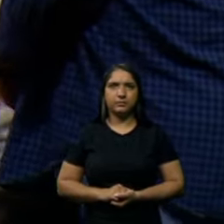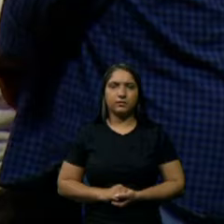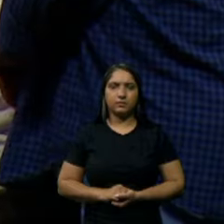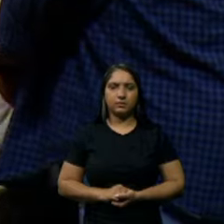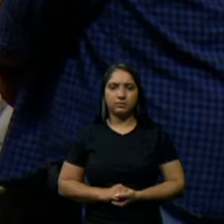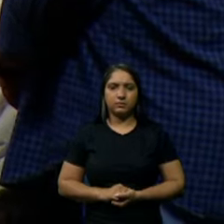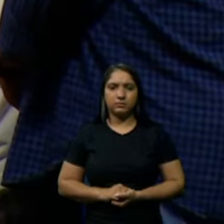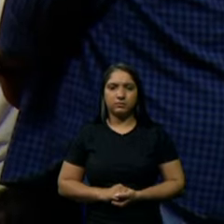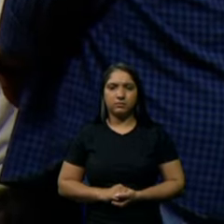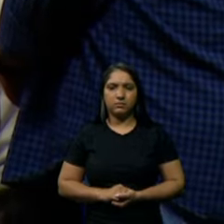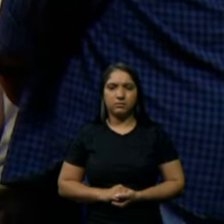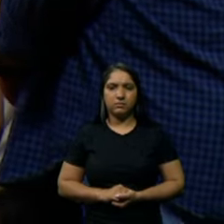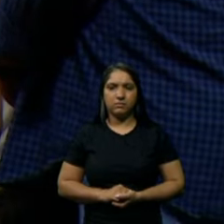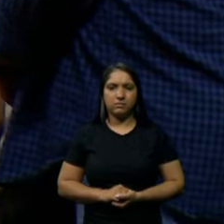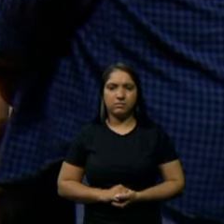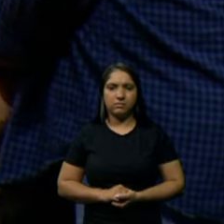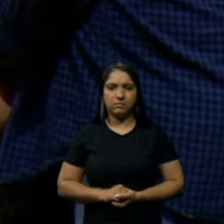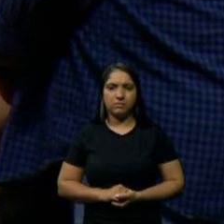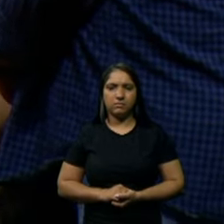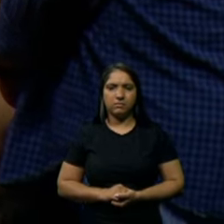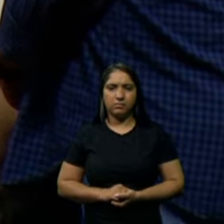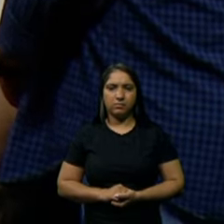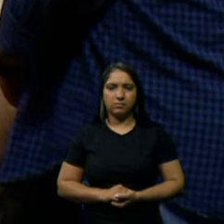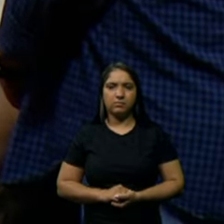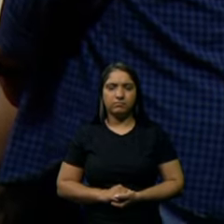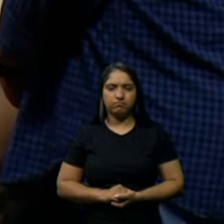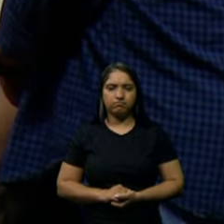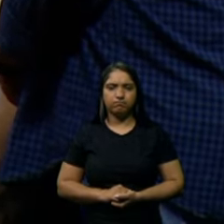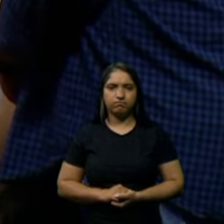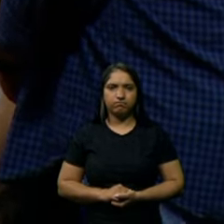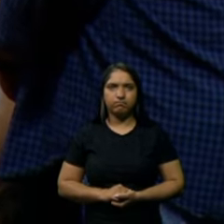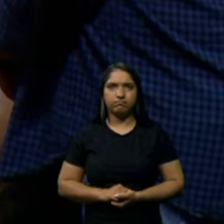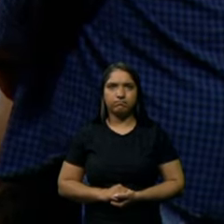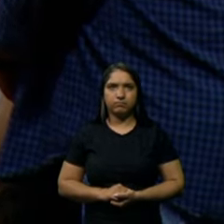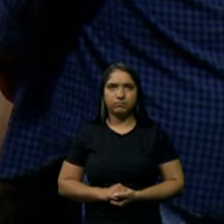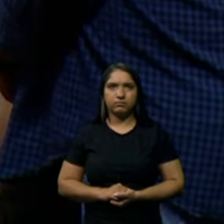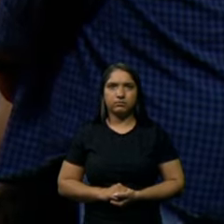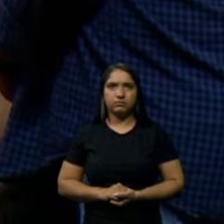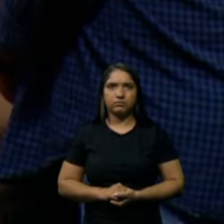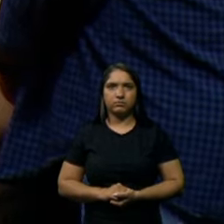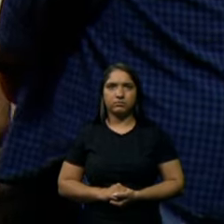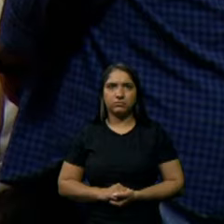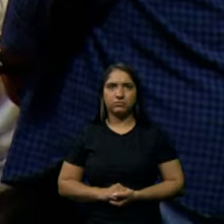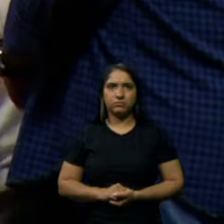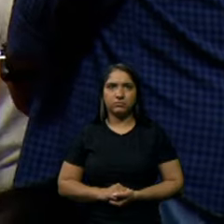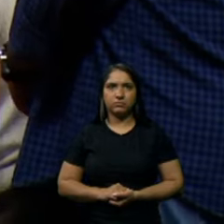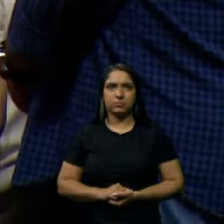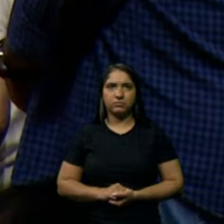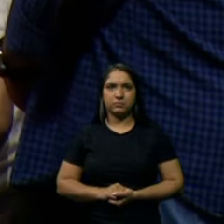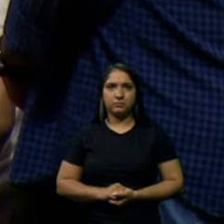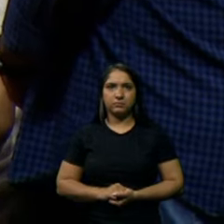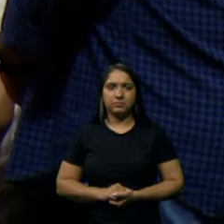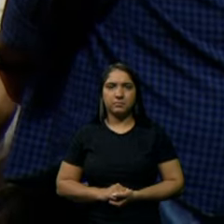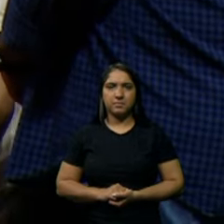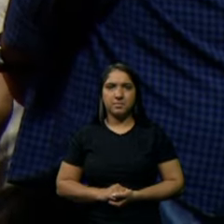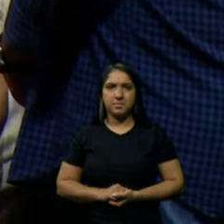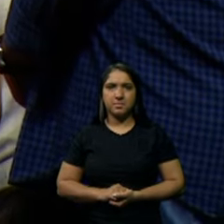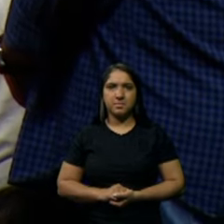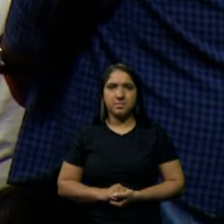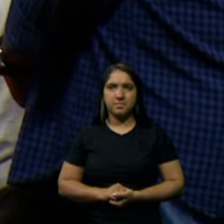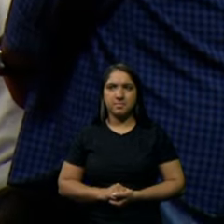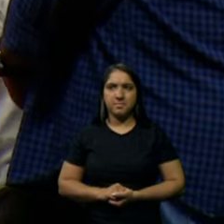raro que movia chamarem que em da área Slayer rock no